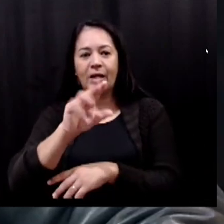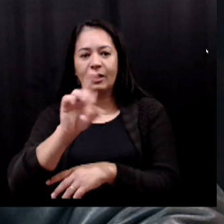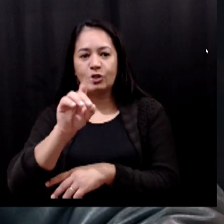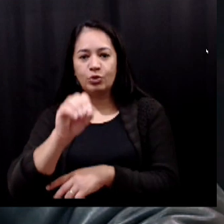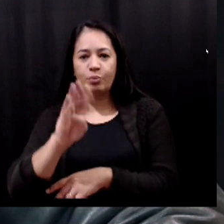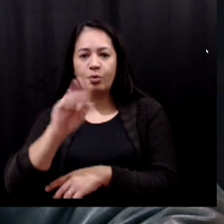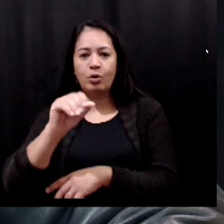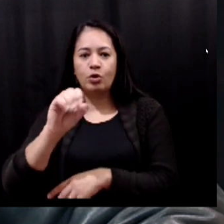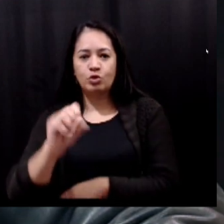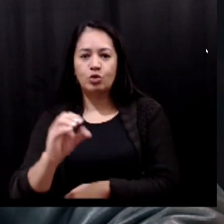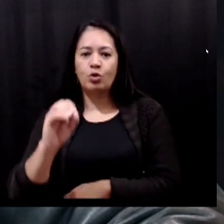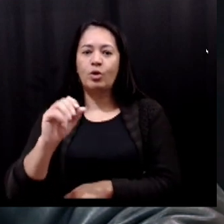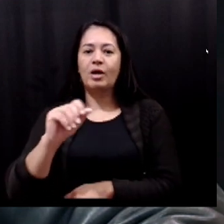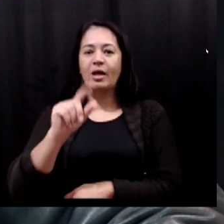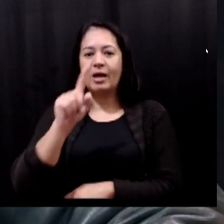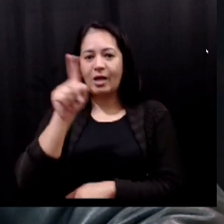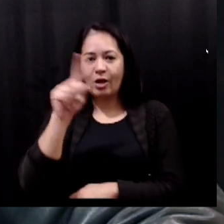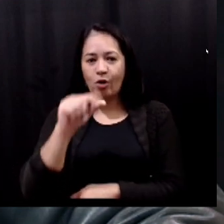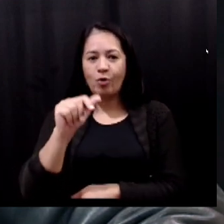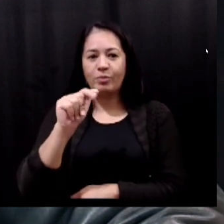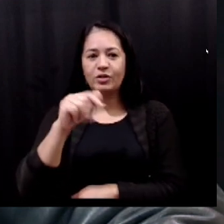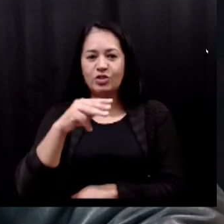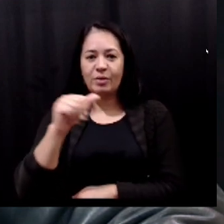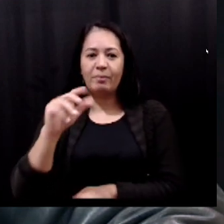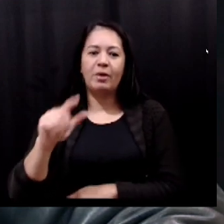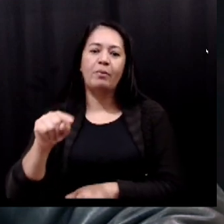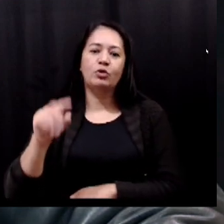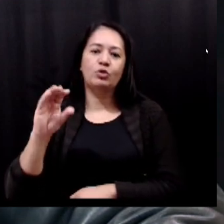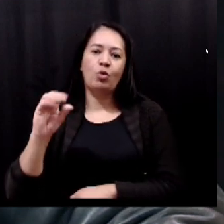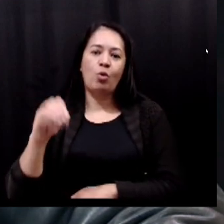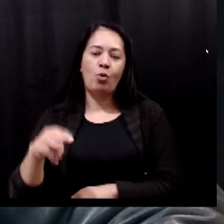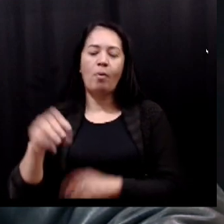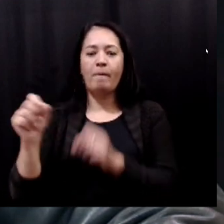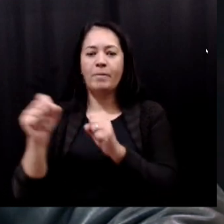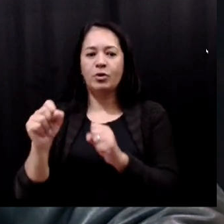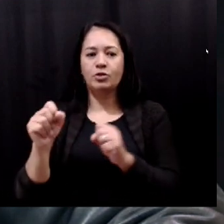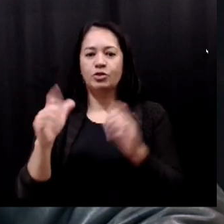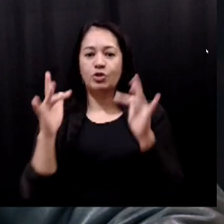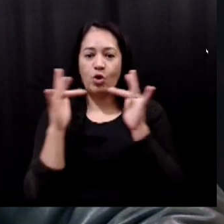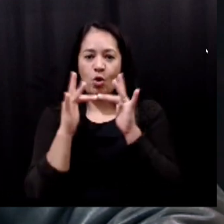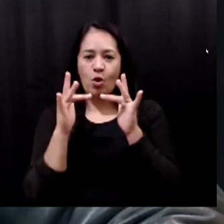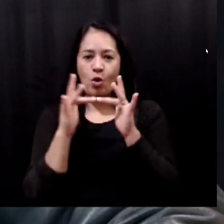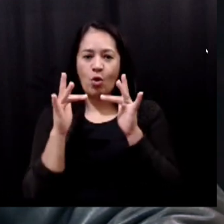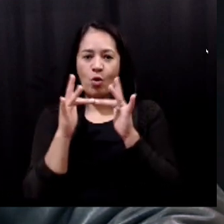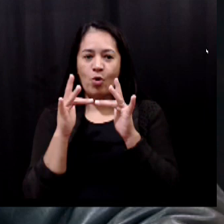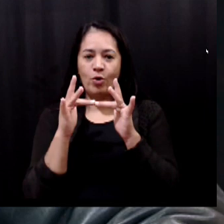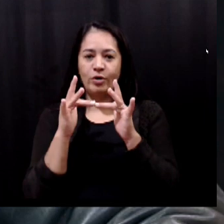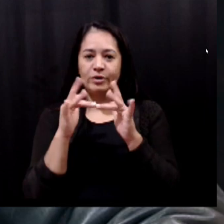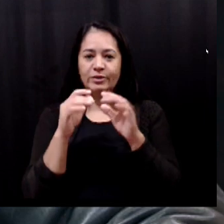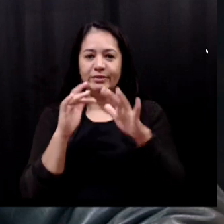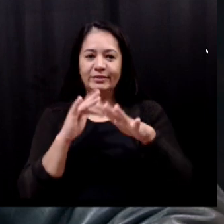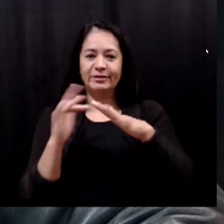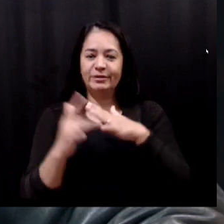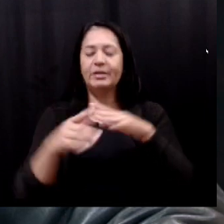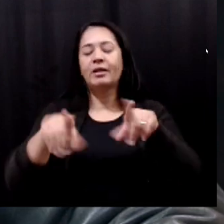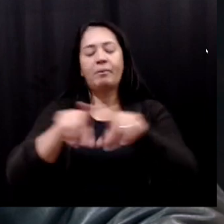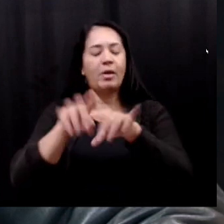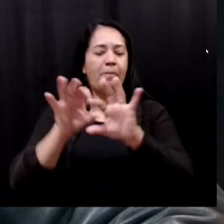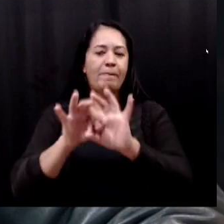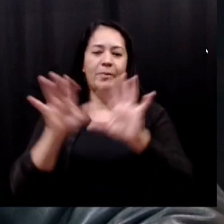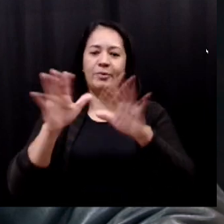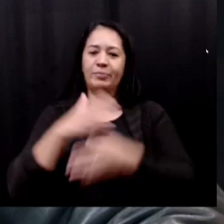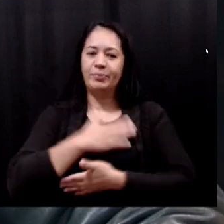www.abelardobosco@gmail.com. Se quiserem, podemos manter contato através desses canais também, será um prazer.